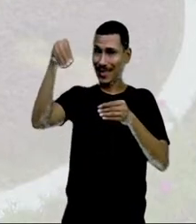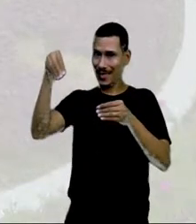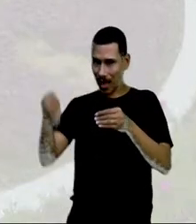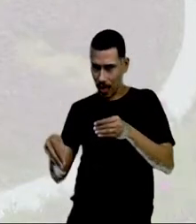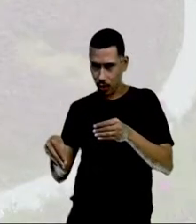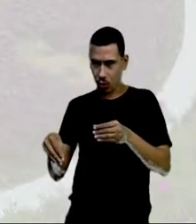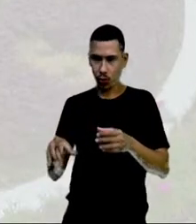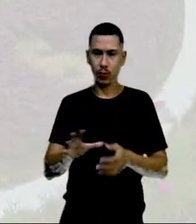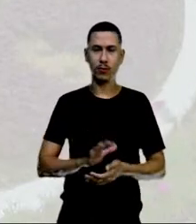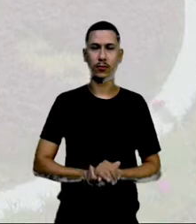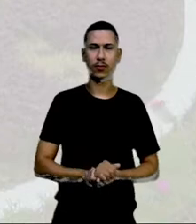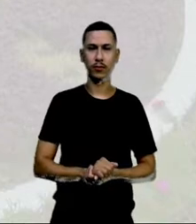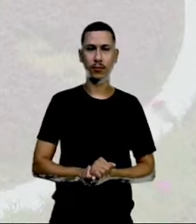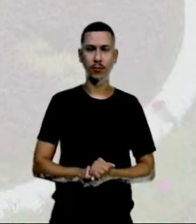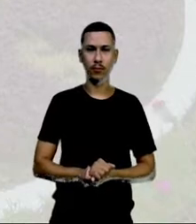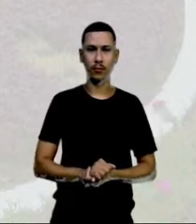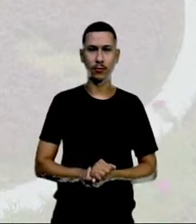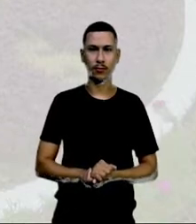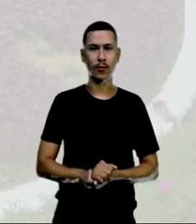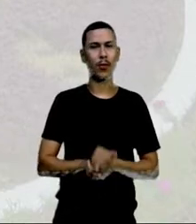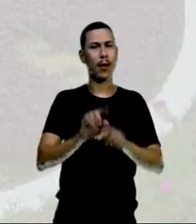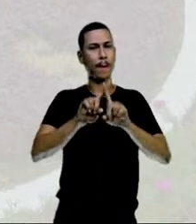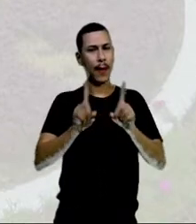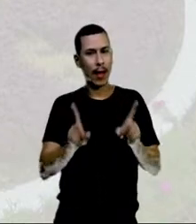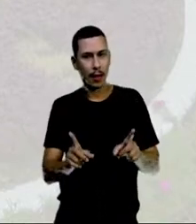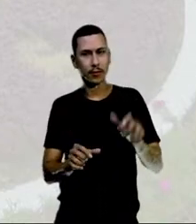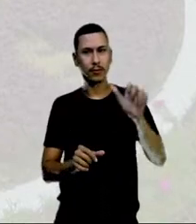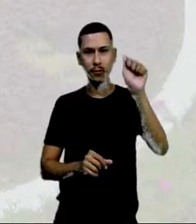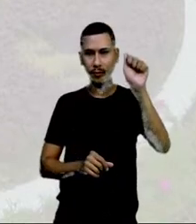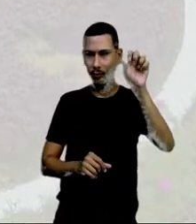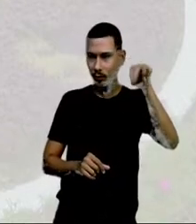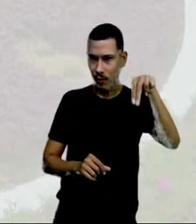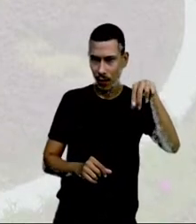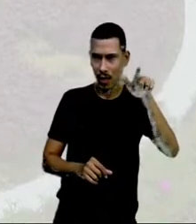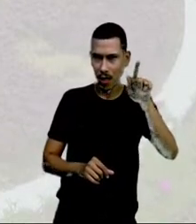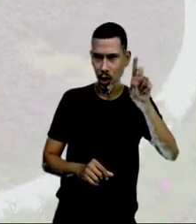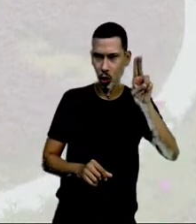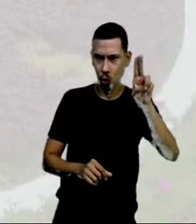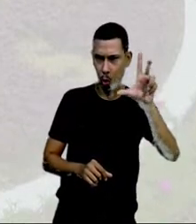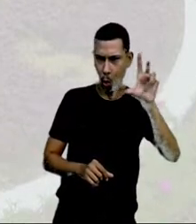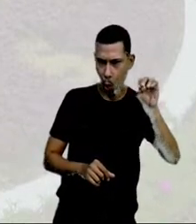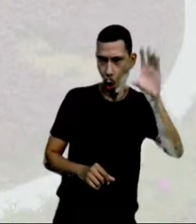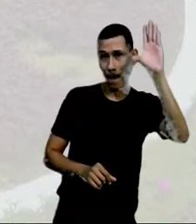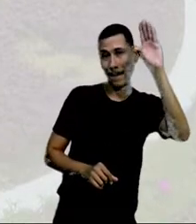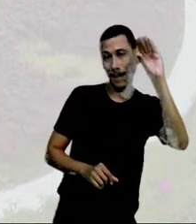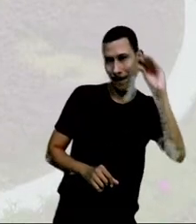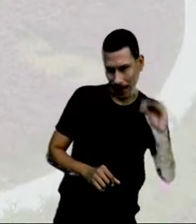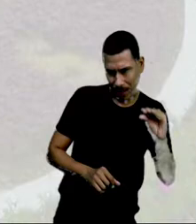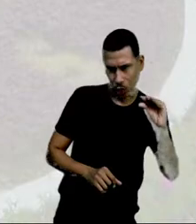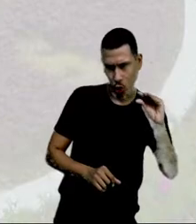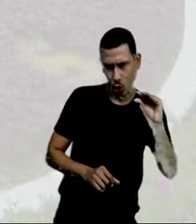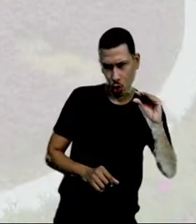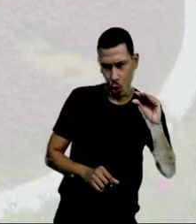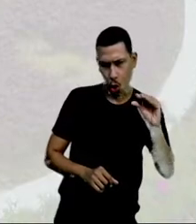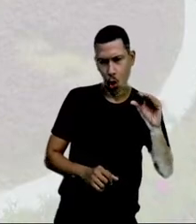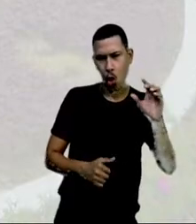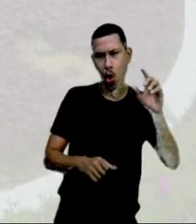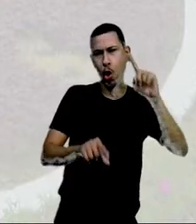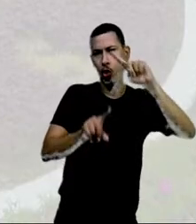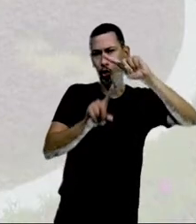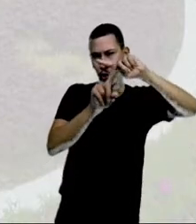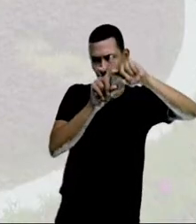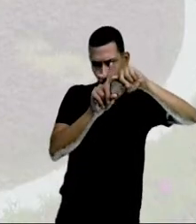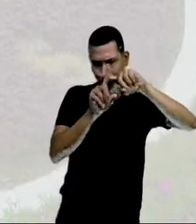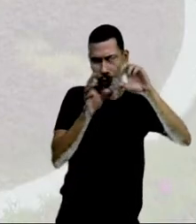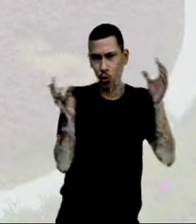dar tudo certo. Lembrando, esse ângulo menor, tá certo? Interno, somado, ou